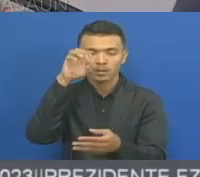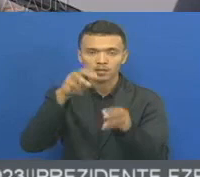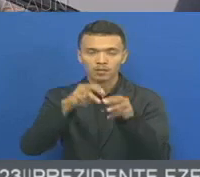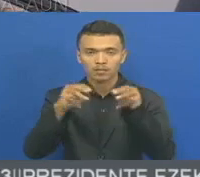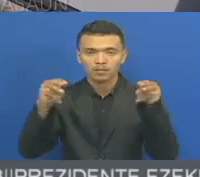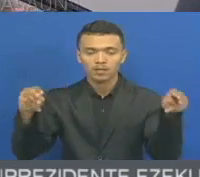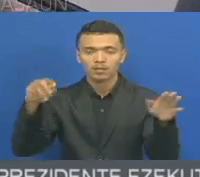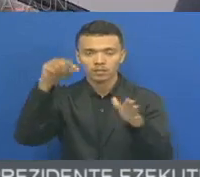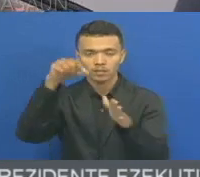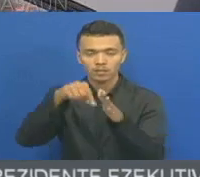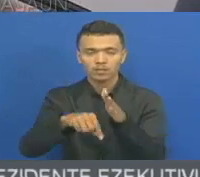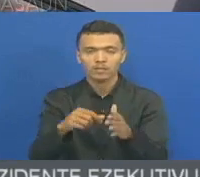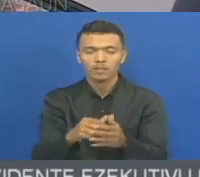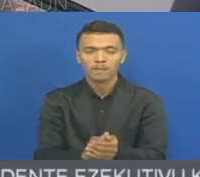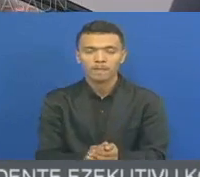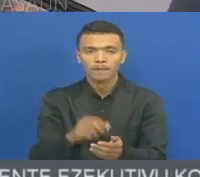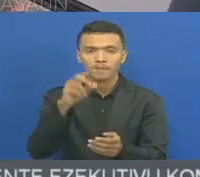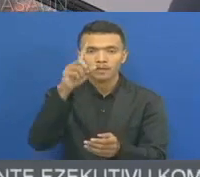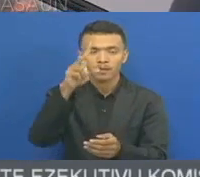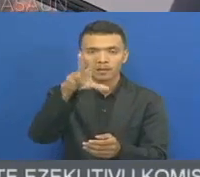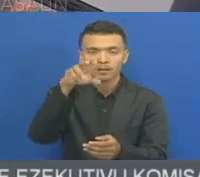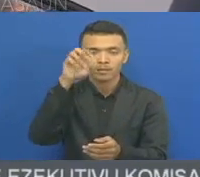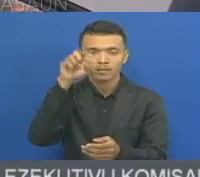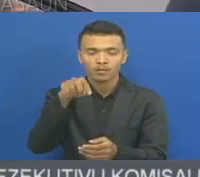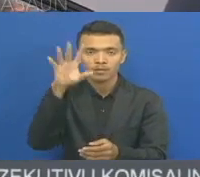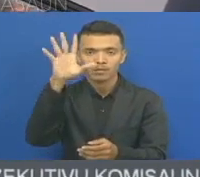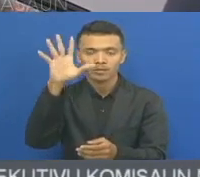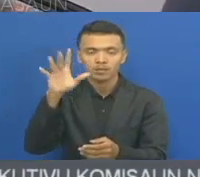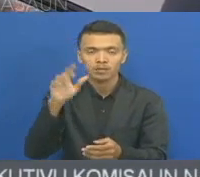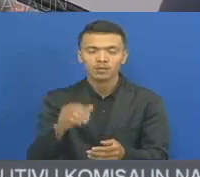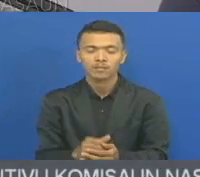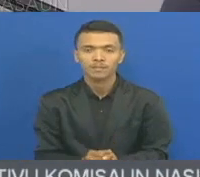profundidade, 3.1 quilômetros, vale o Raiocos.